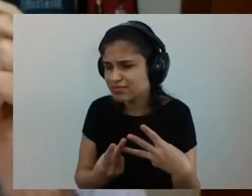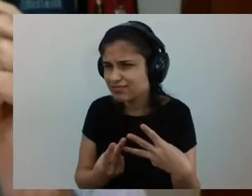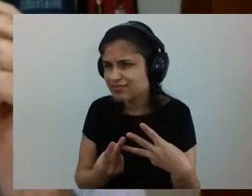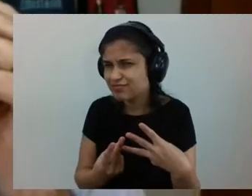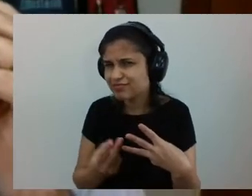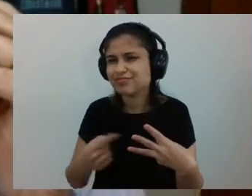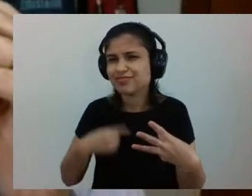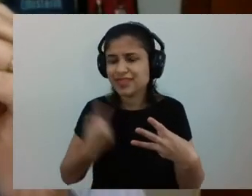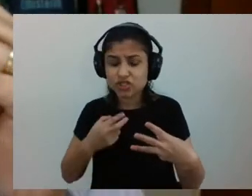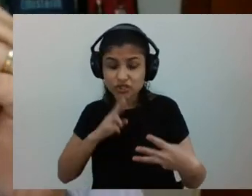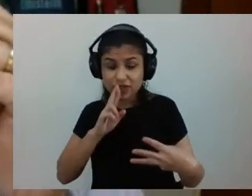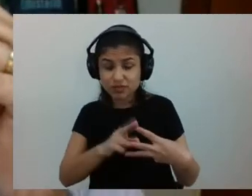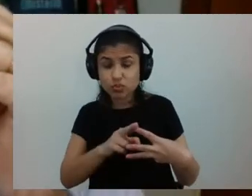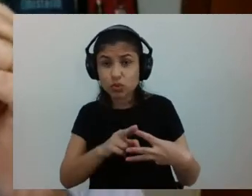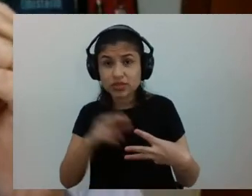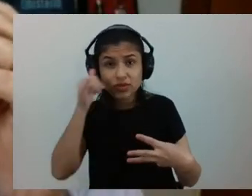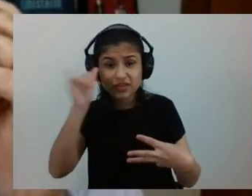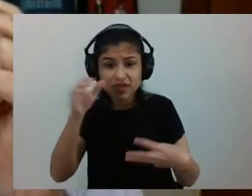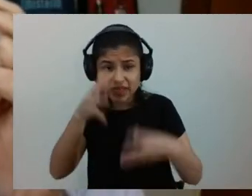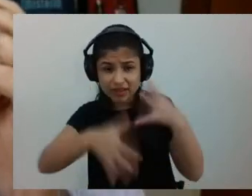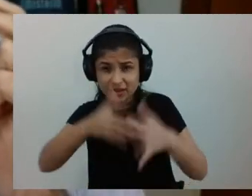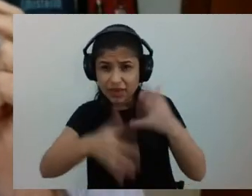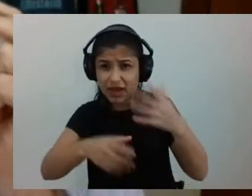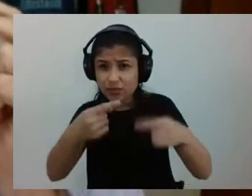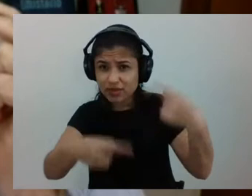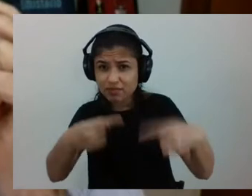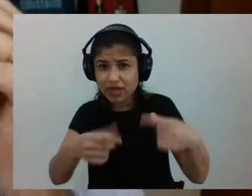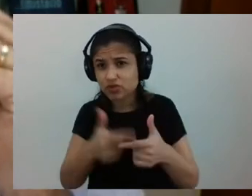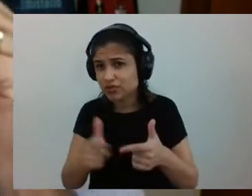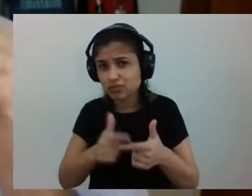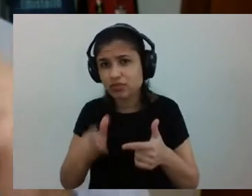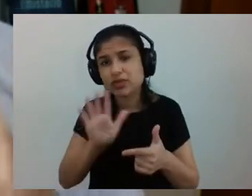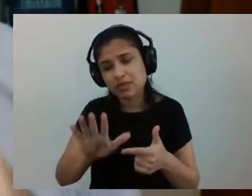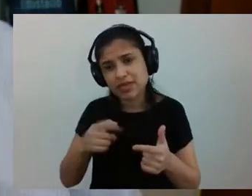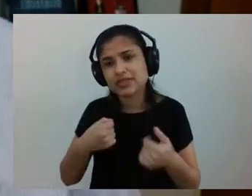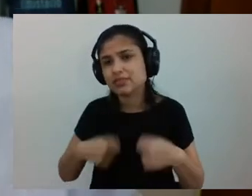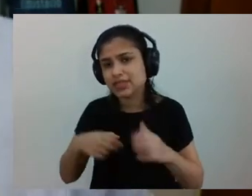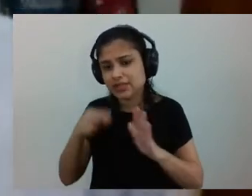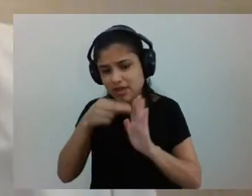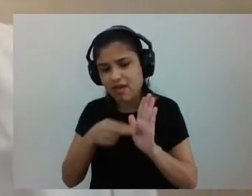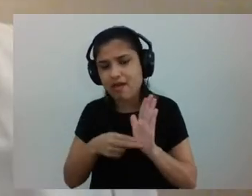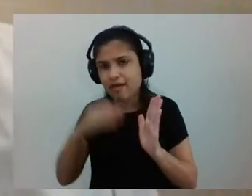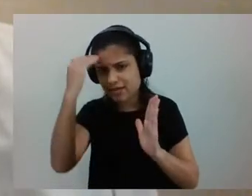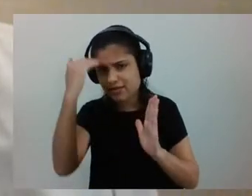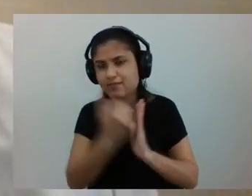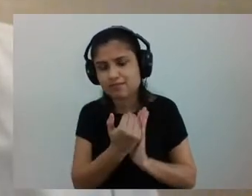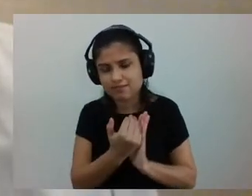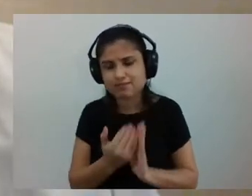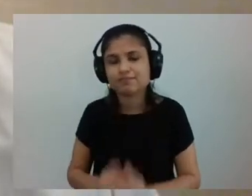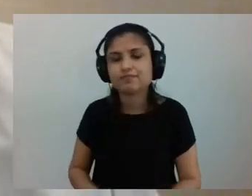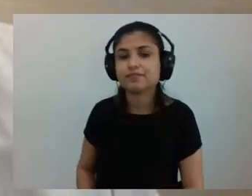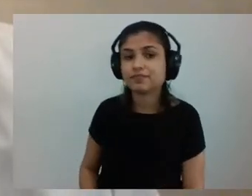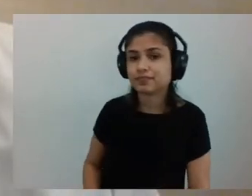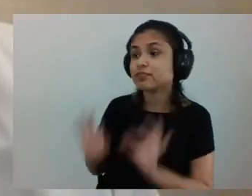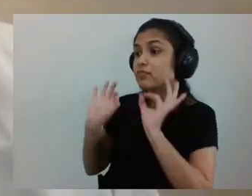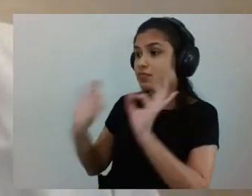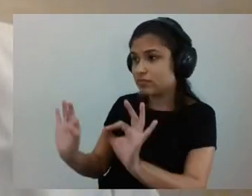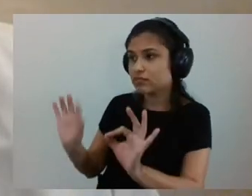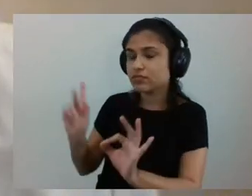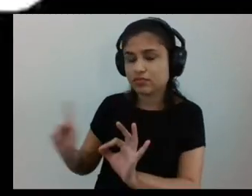não tumultuar o debate, não há problema, mas eu acho que temos que seguir as regras. Correto, professor.